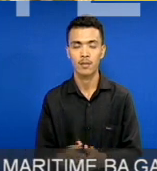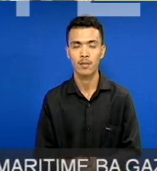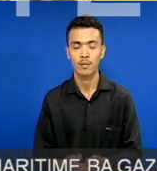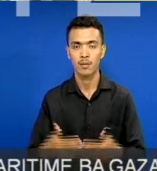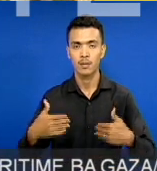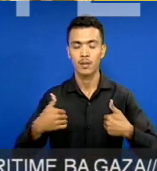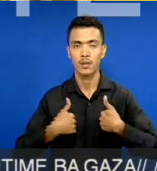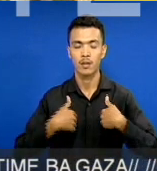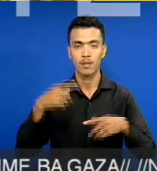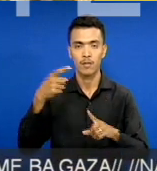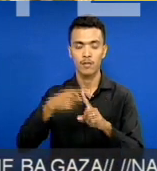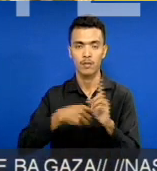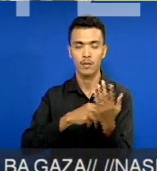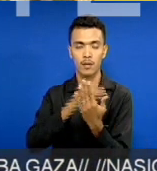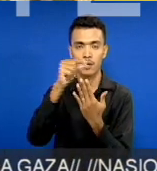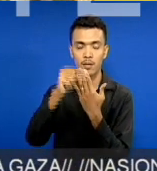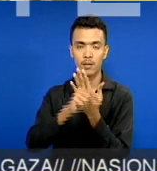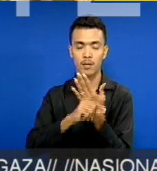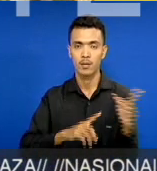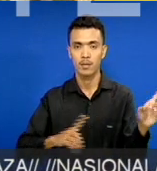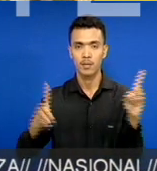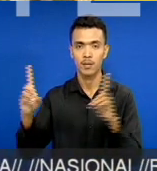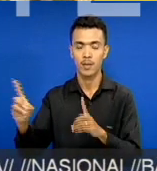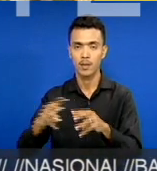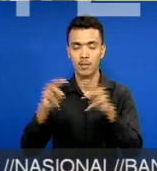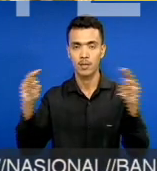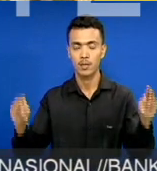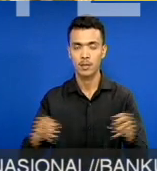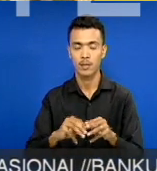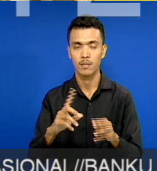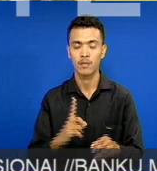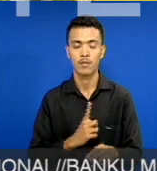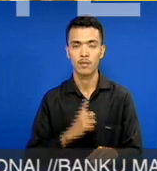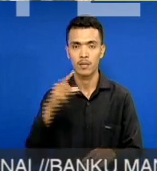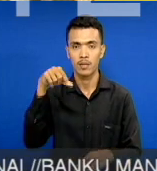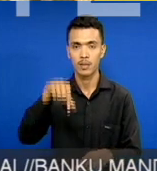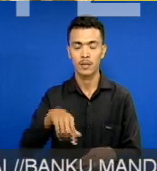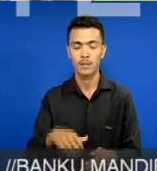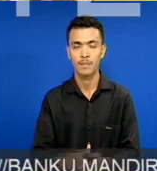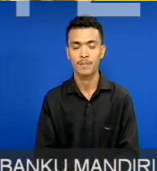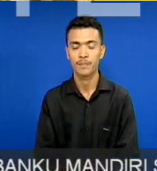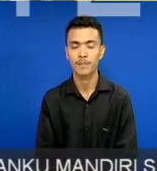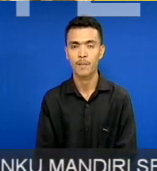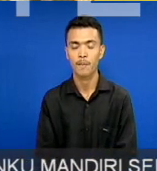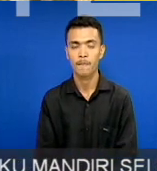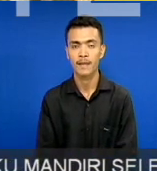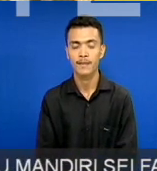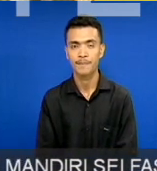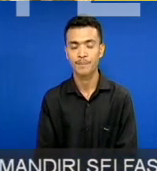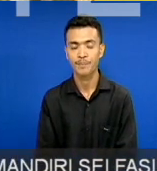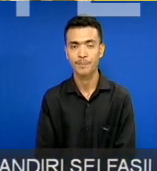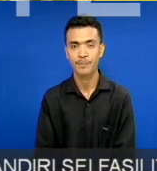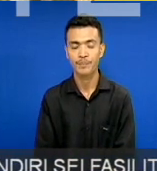iha fulan agosto ita hahu aplika iha munisipu likisa. Ia momento inisiu ne ita iha problema da luma